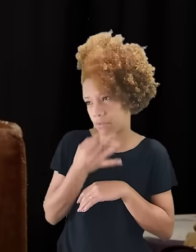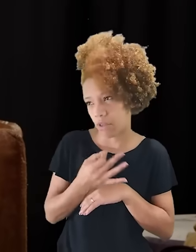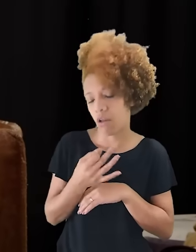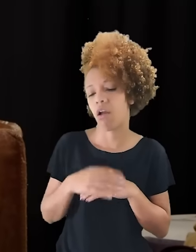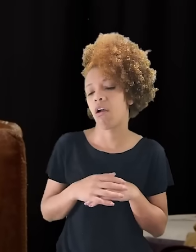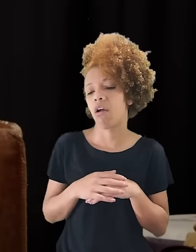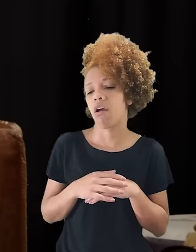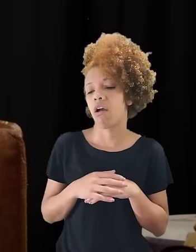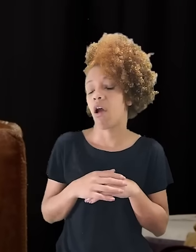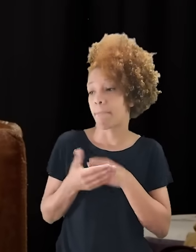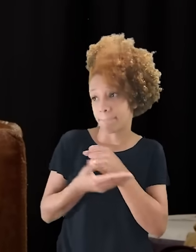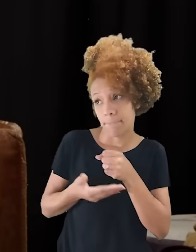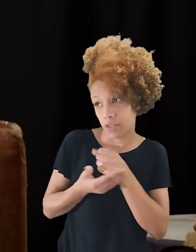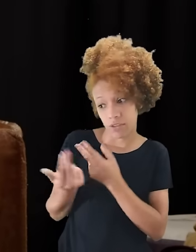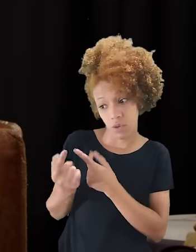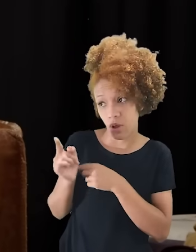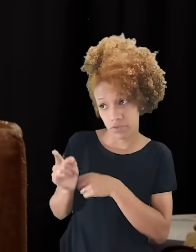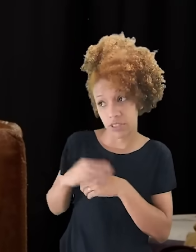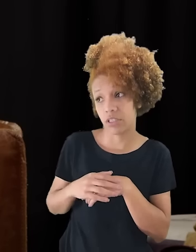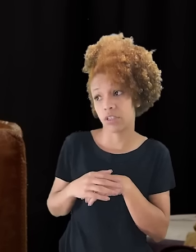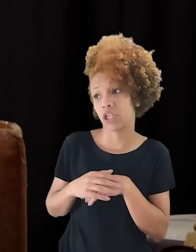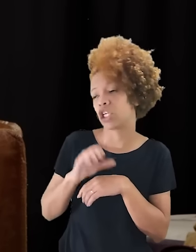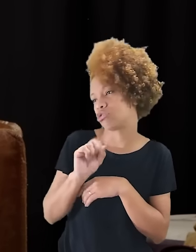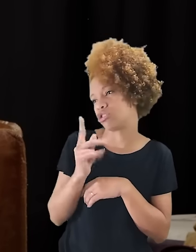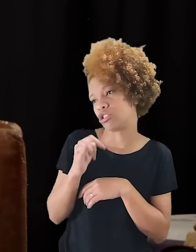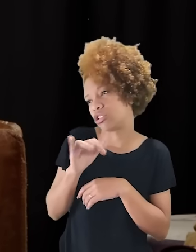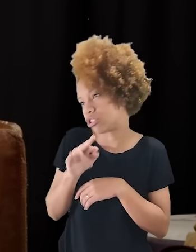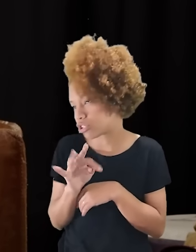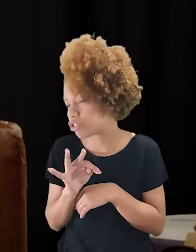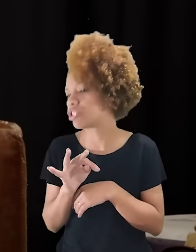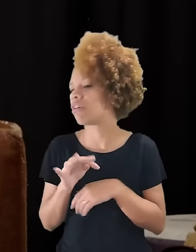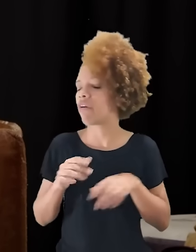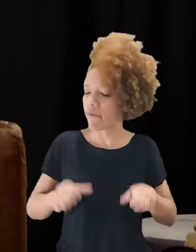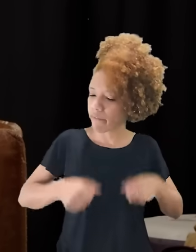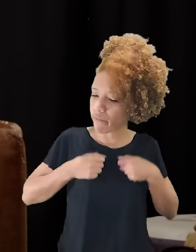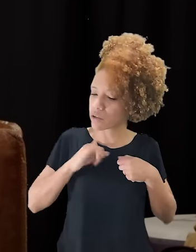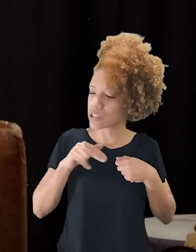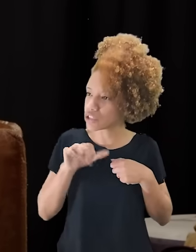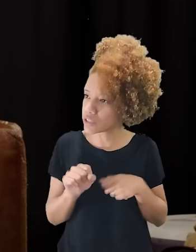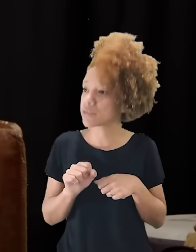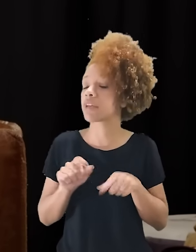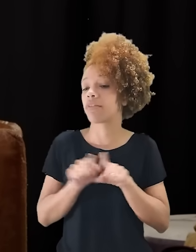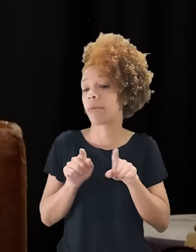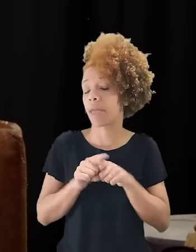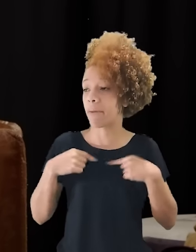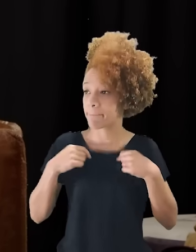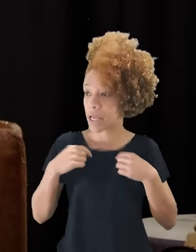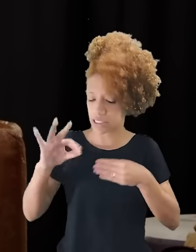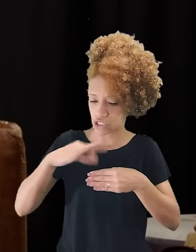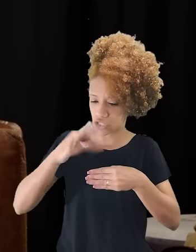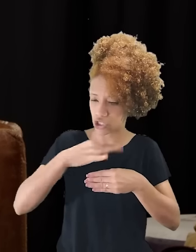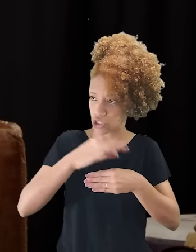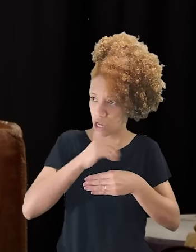por roupas básicas né Igual você tá com t-shirt calça jeans peças de fa ataria também eu